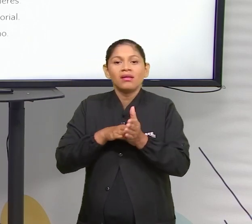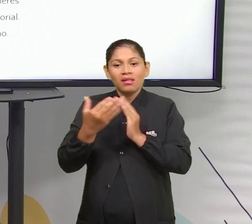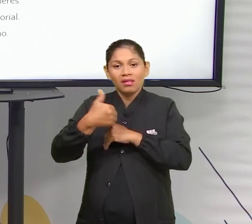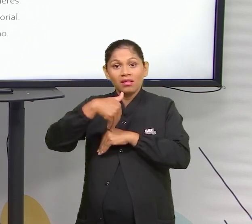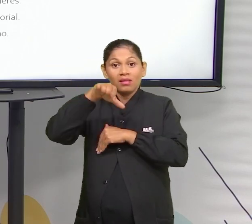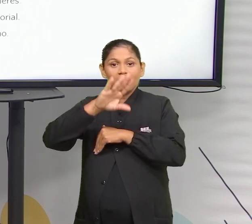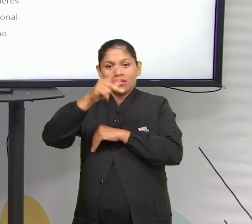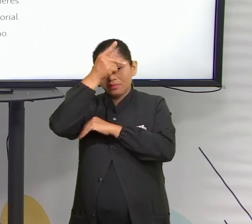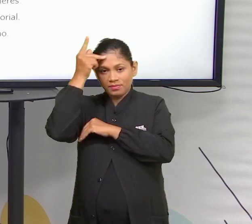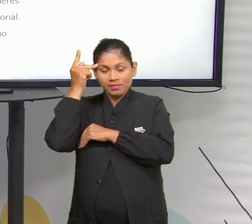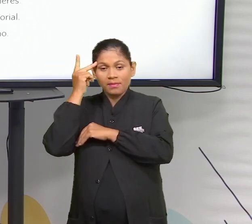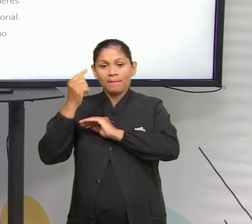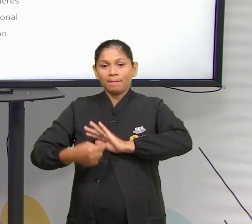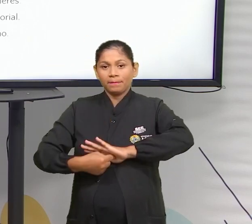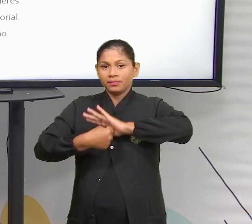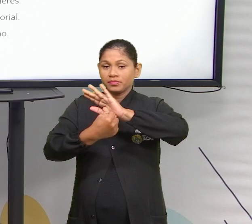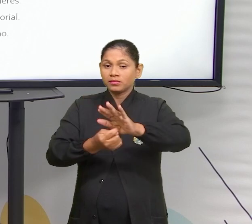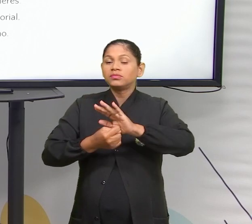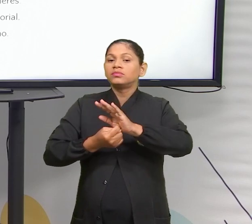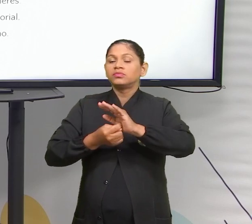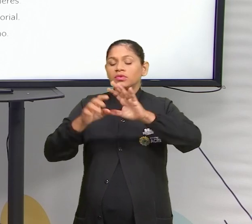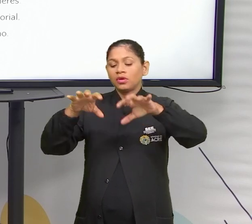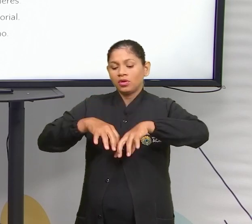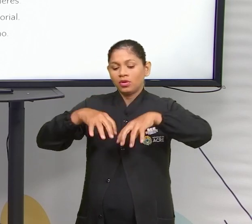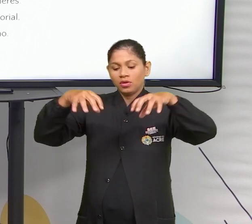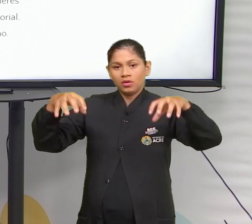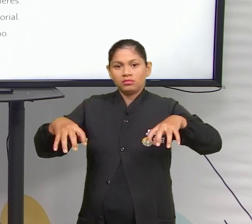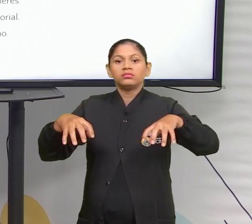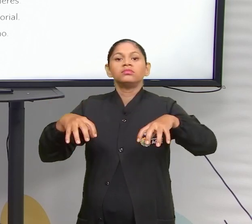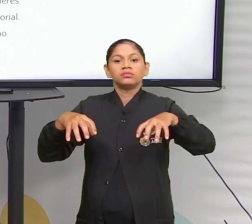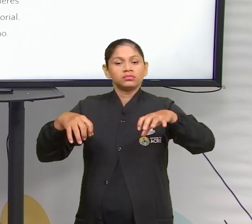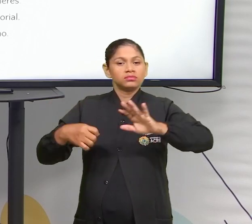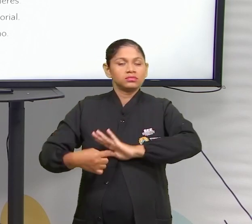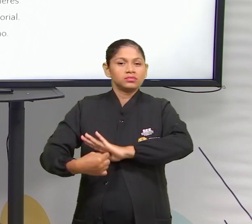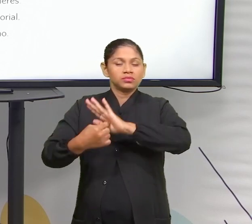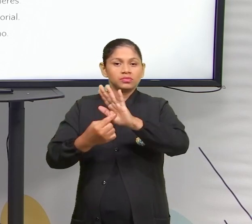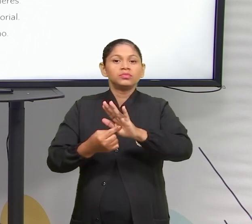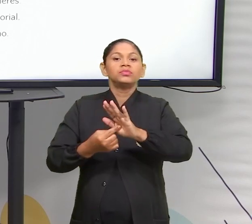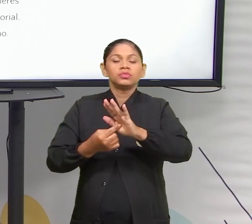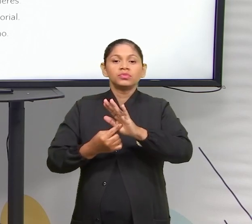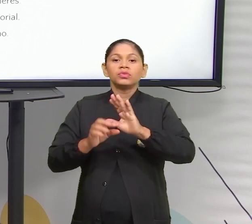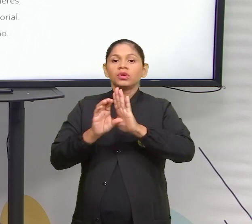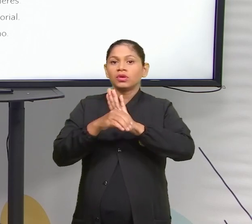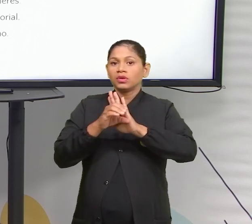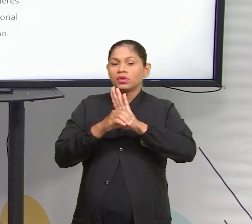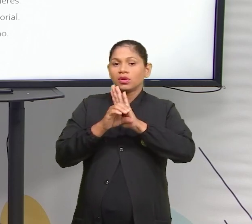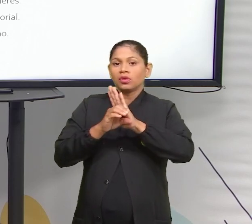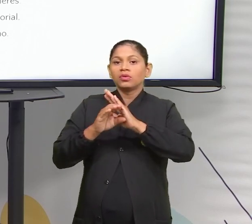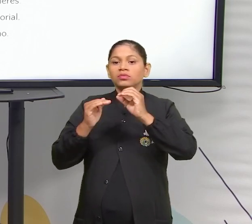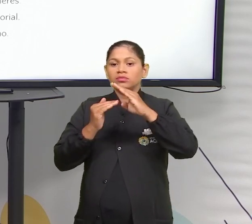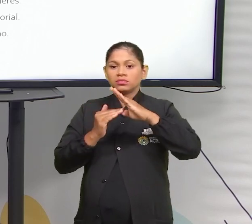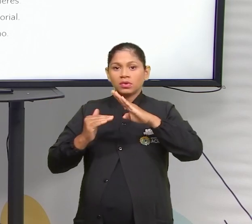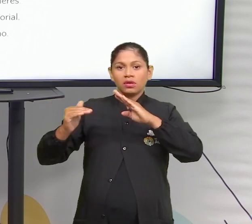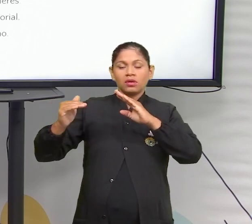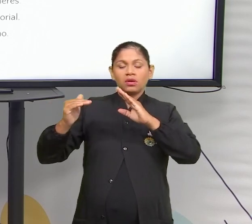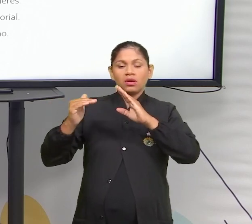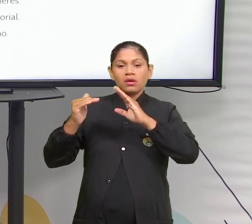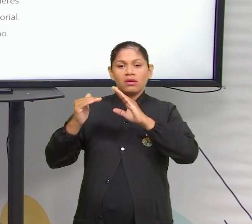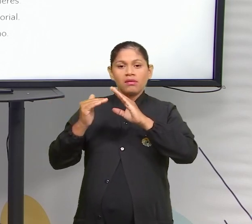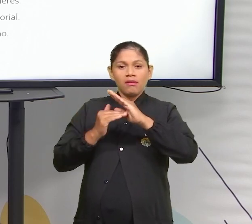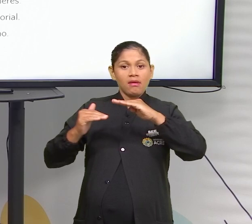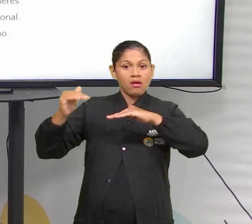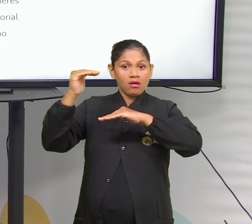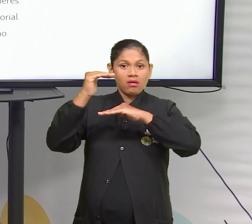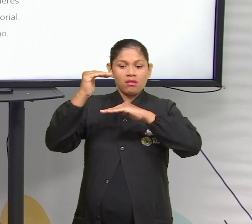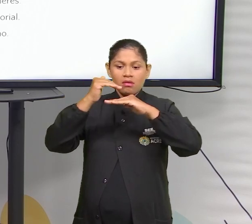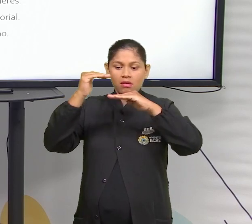detalhe aqui que ficavam separados, E ele traz até inclusive o conceito de alto iluminismo e baixo iluminismo representados